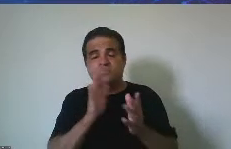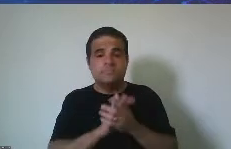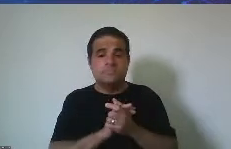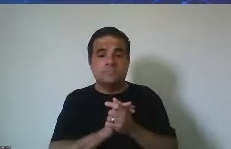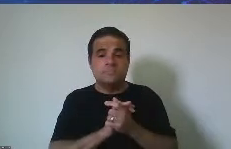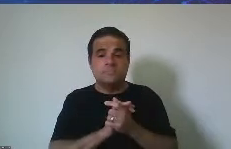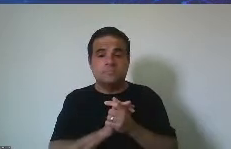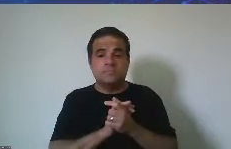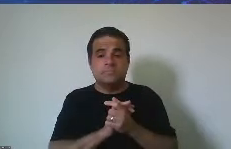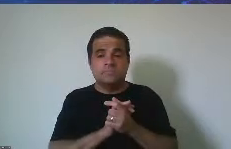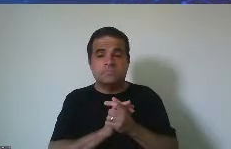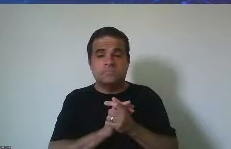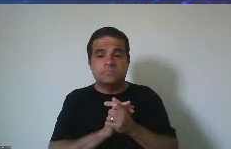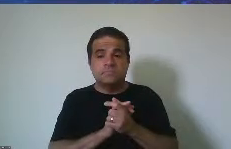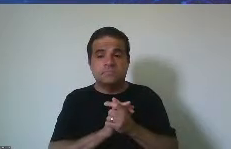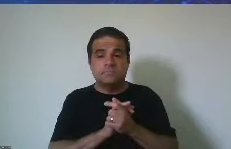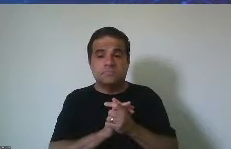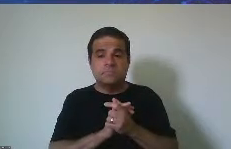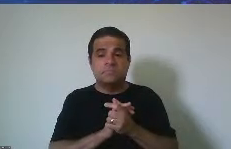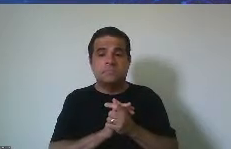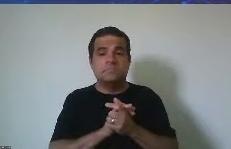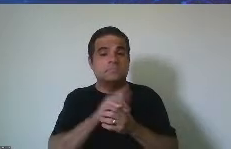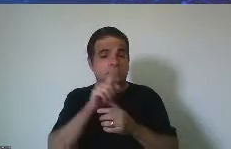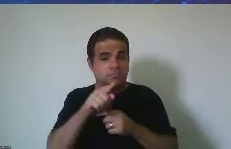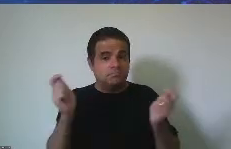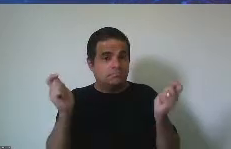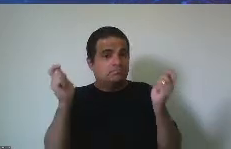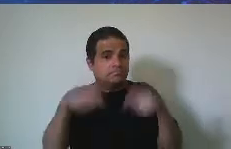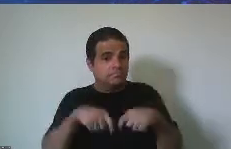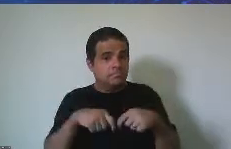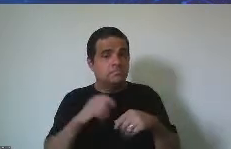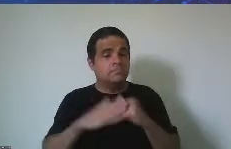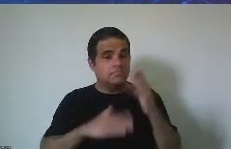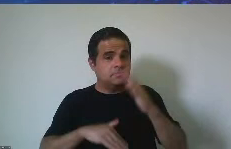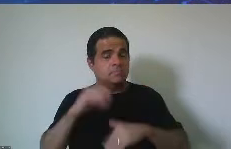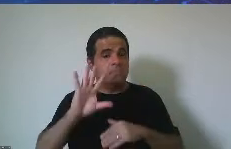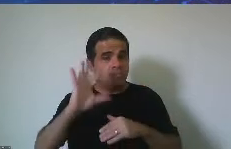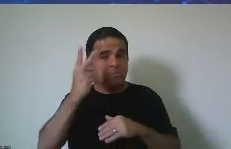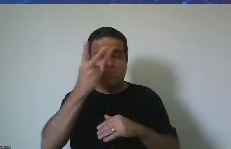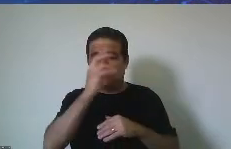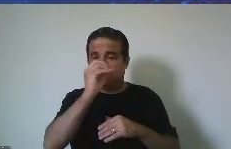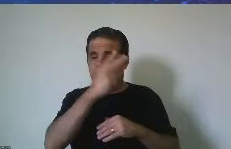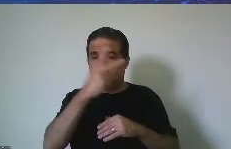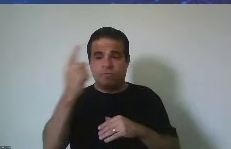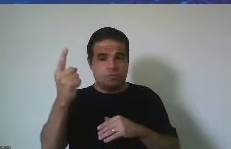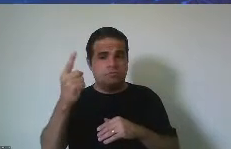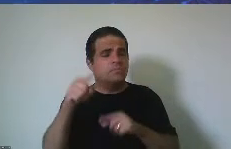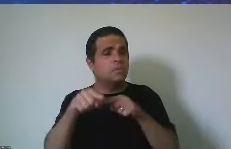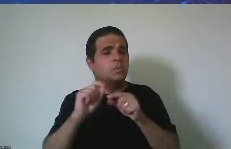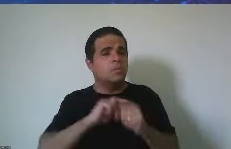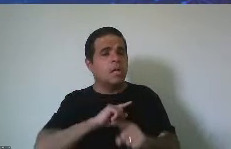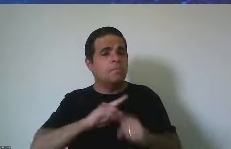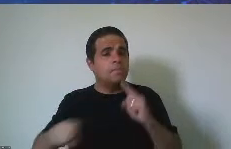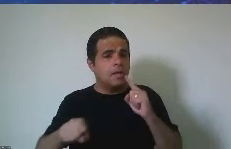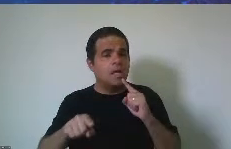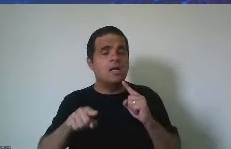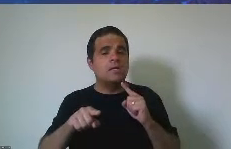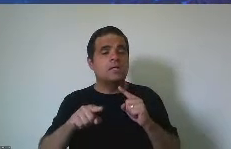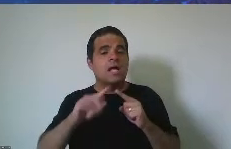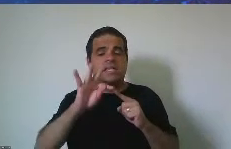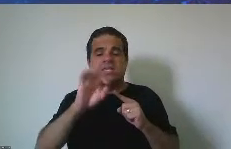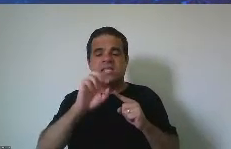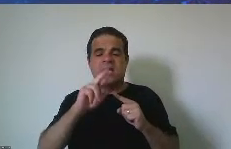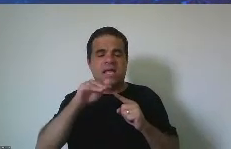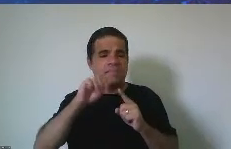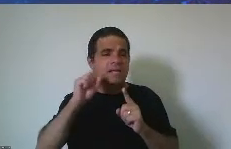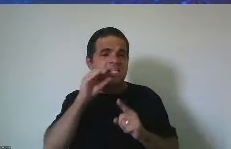no primeiro leilão de reserva de capacidade que aconteceu em 2021 ele foi restrito a térmicas se ele